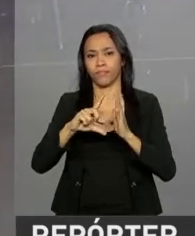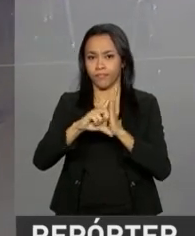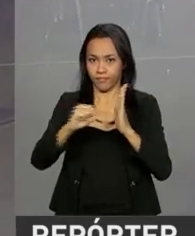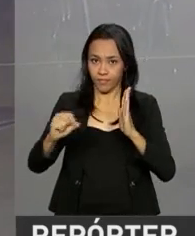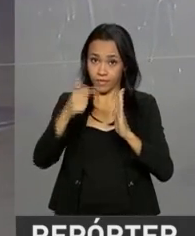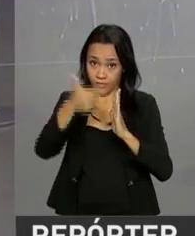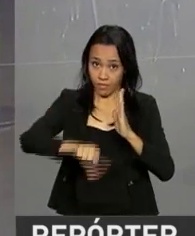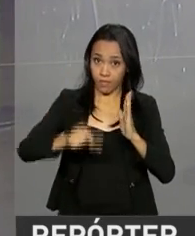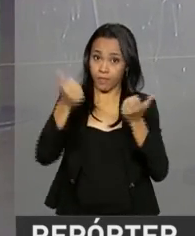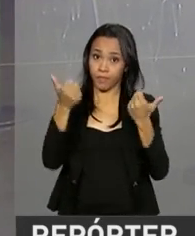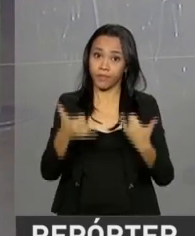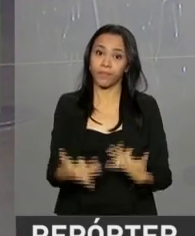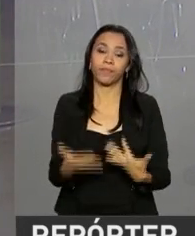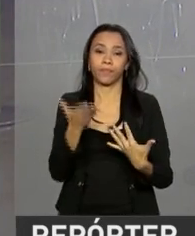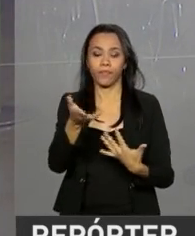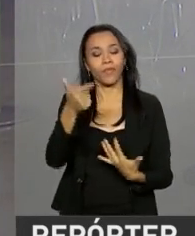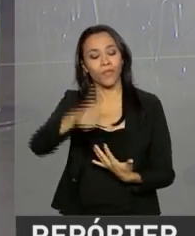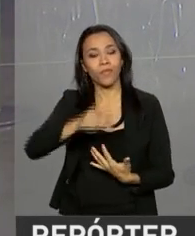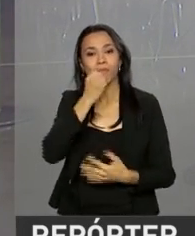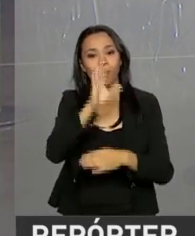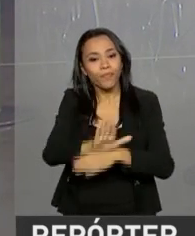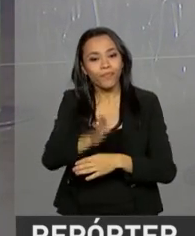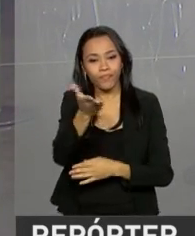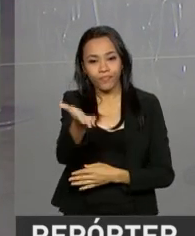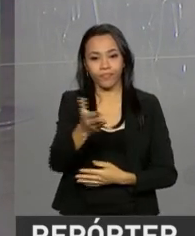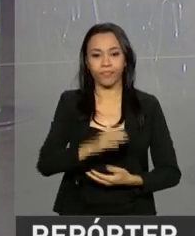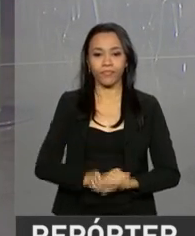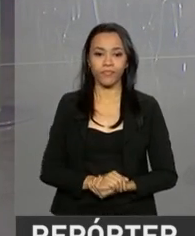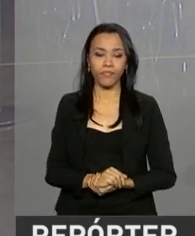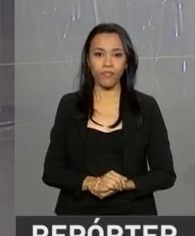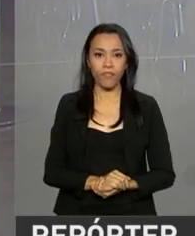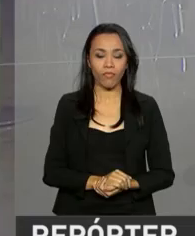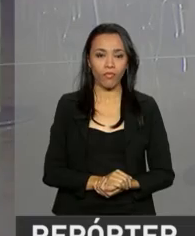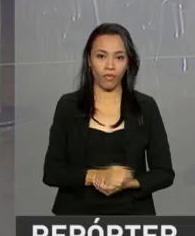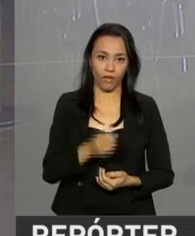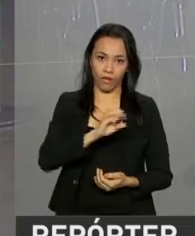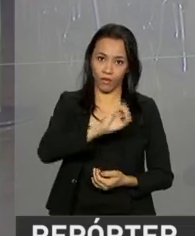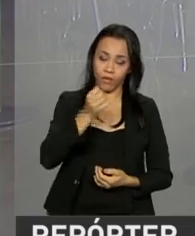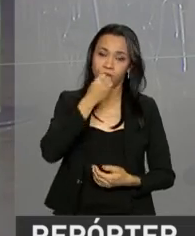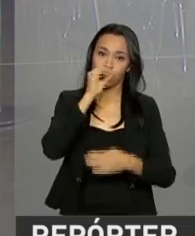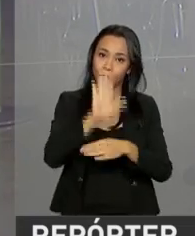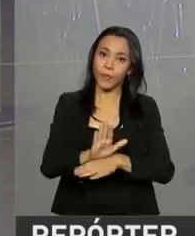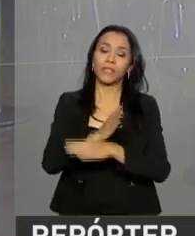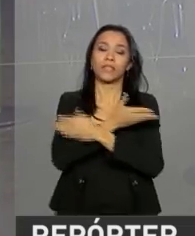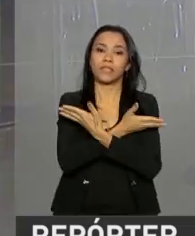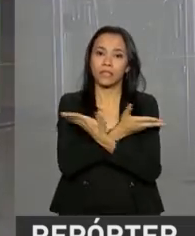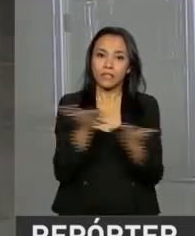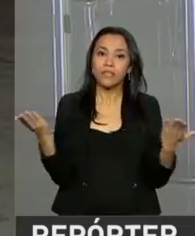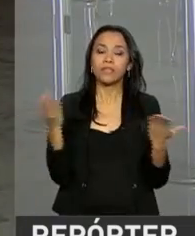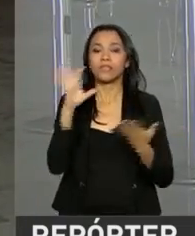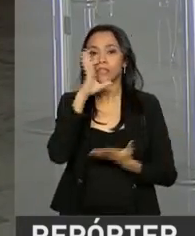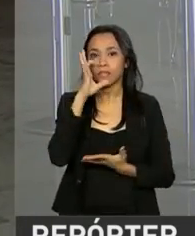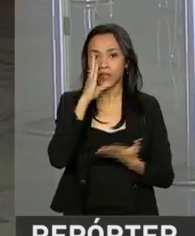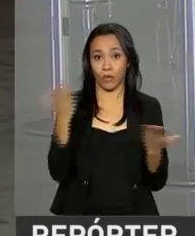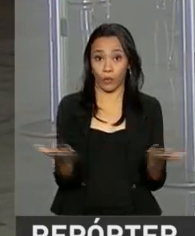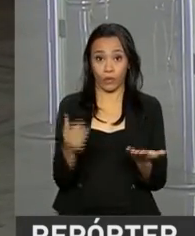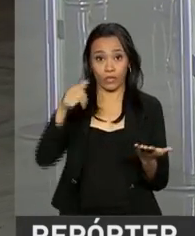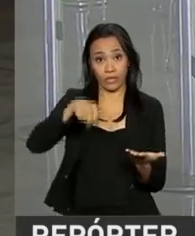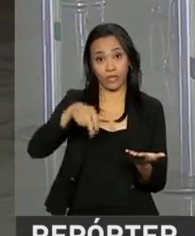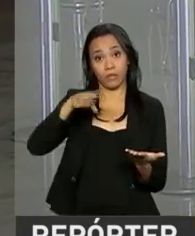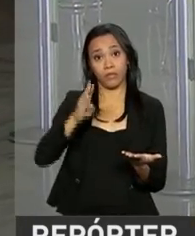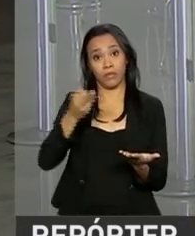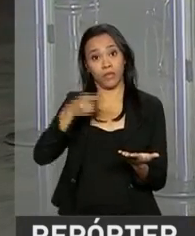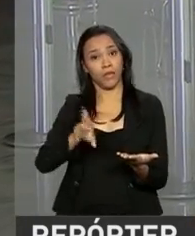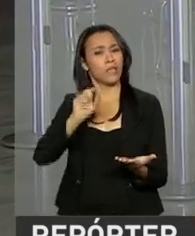informações pra gente paulo mais uma vez boa tarde o leandro boa tarde boa tarde a todos que nos assistem na tv nbr